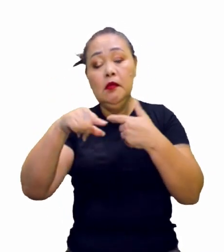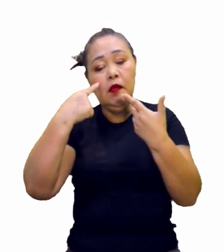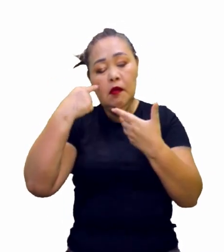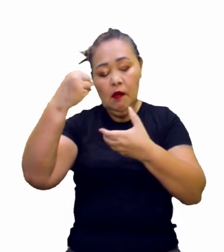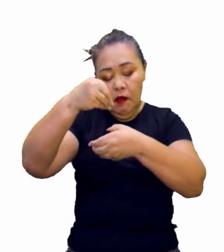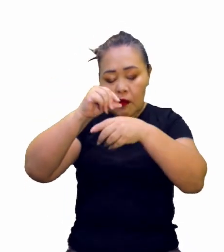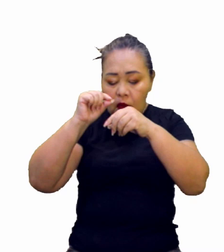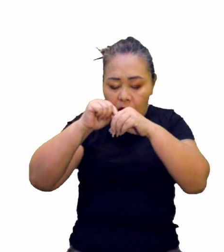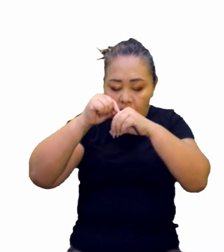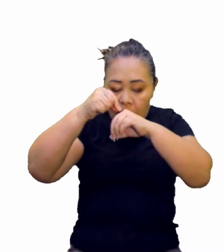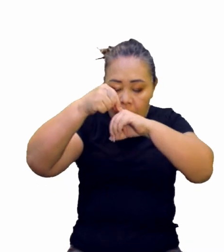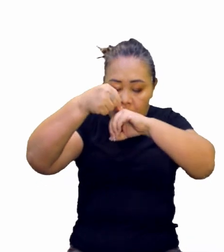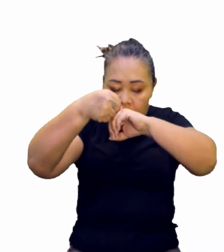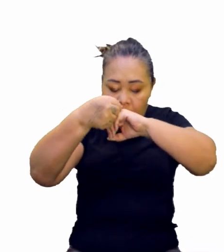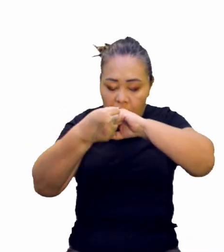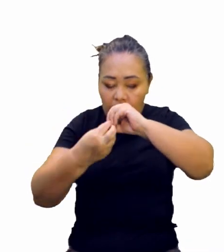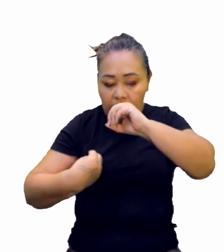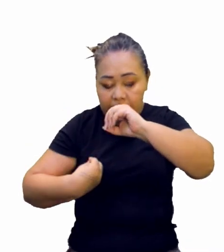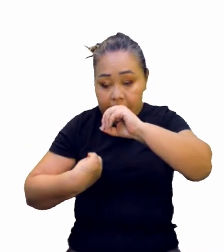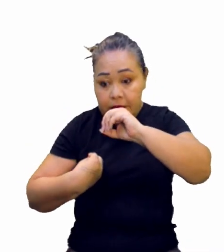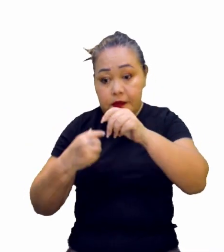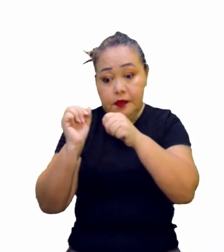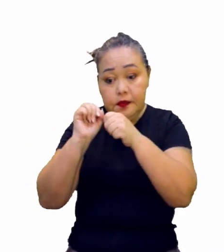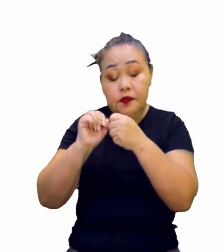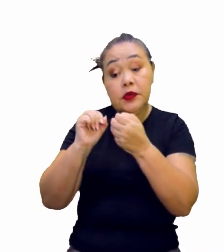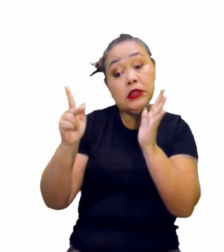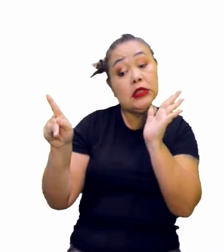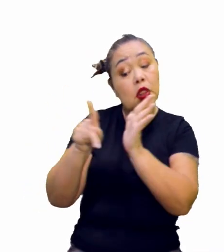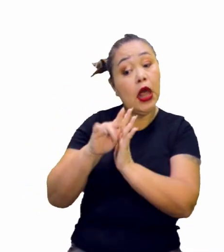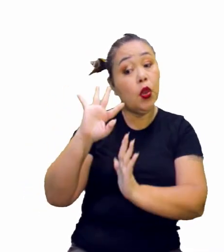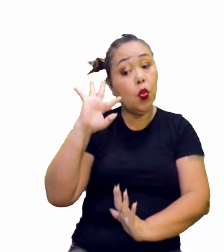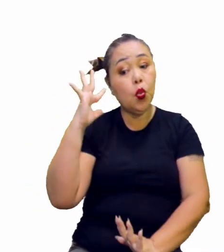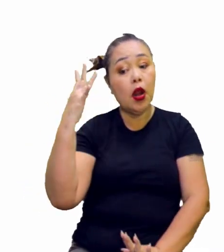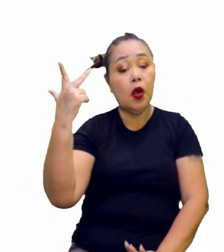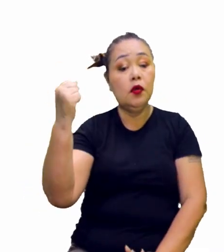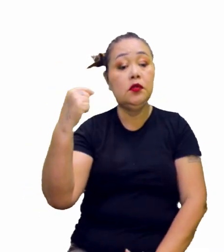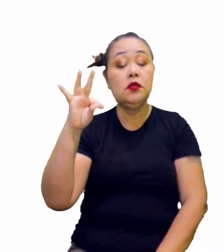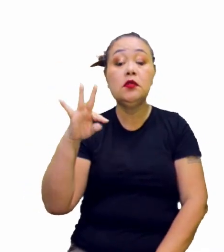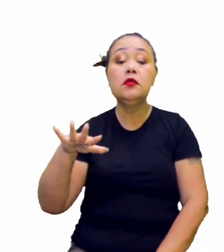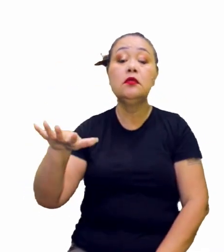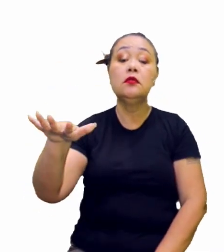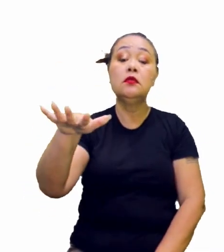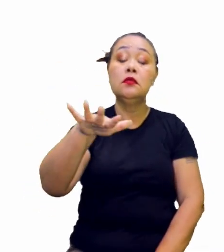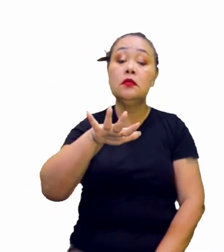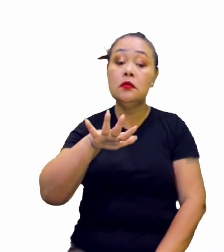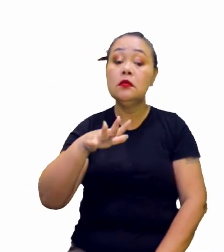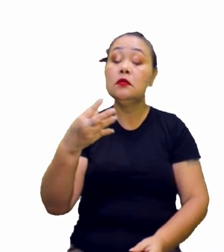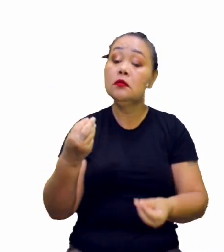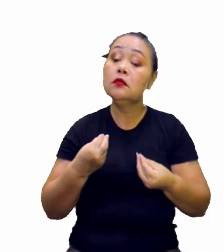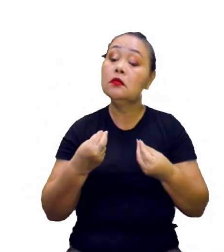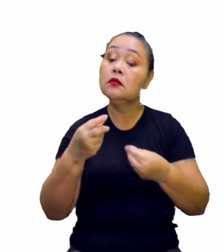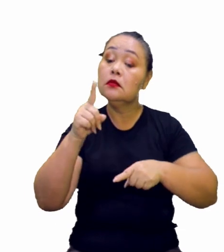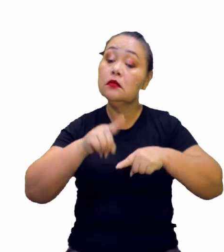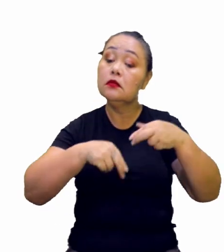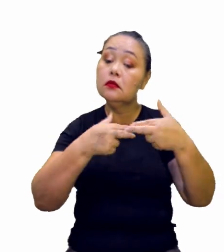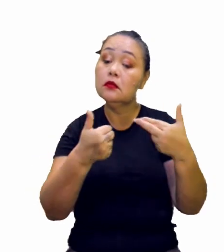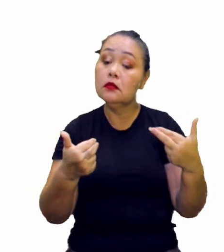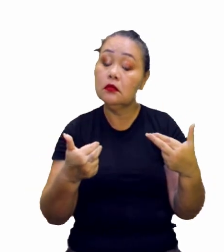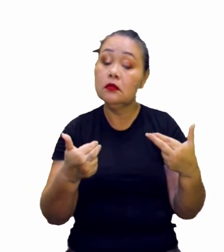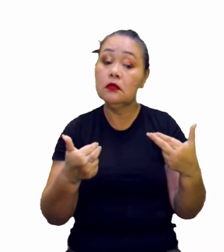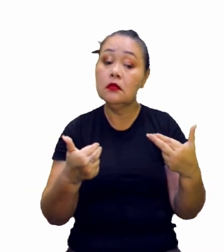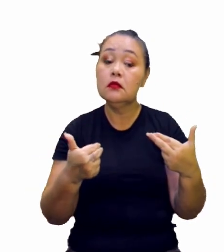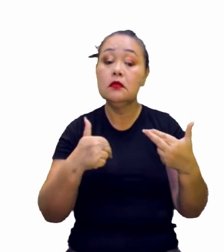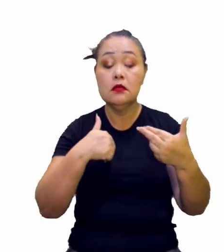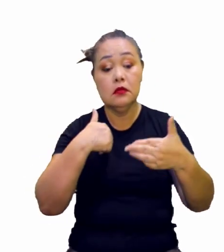micro-organismos, por ser uma região natural, engloba toda a biodiversidade da área, além de fornecer recursos para a